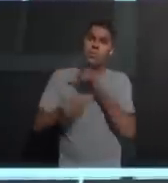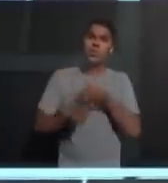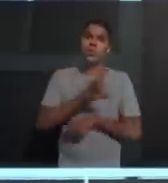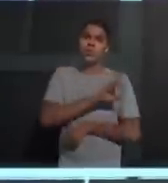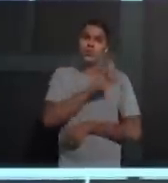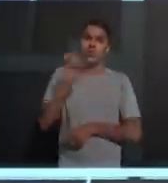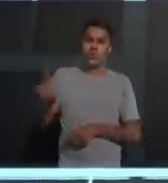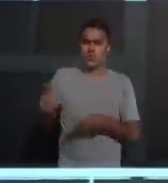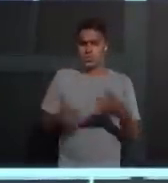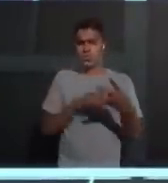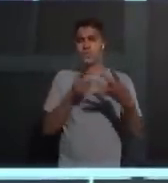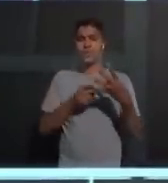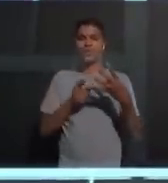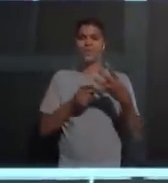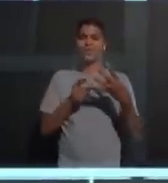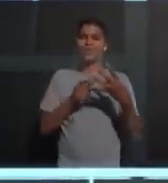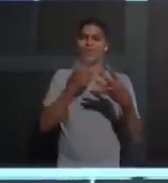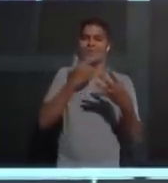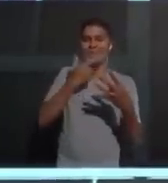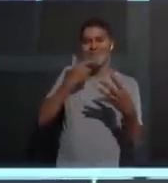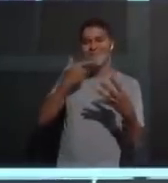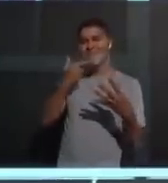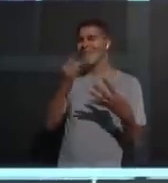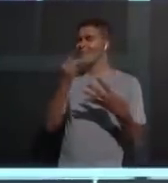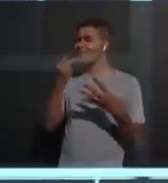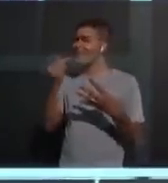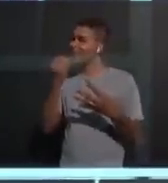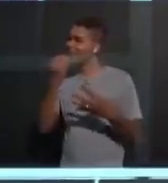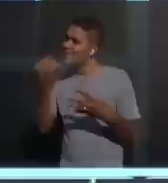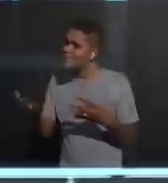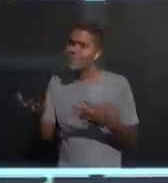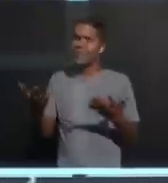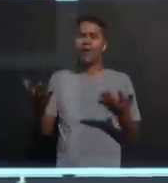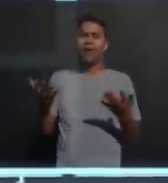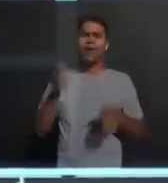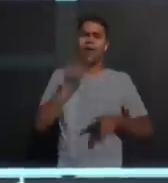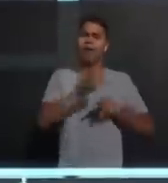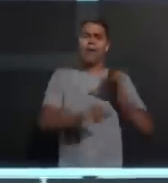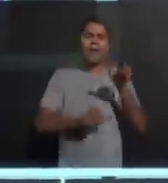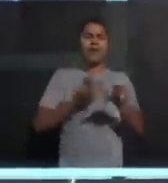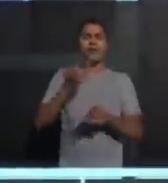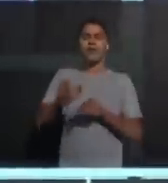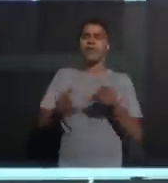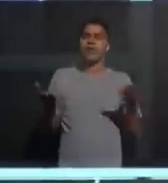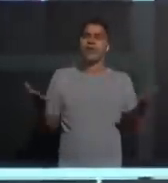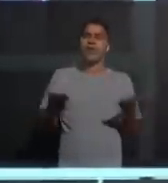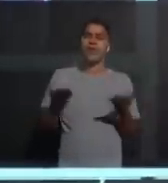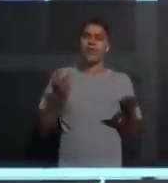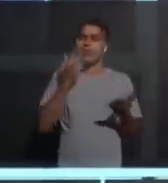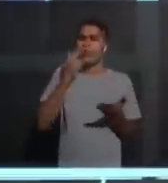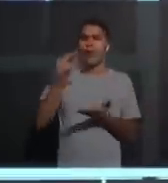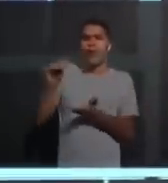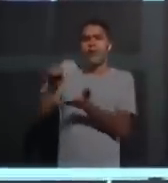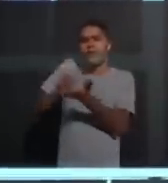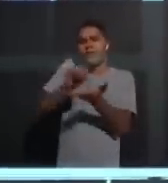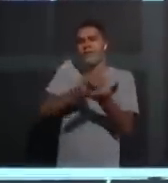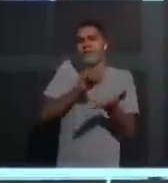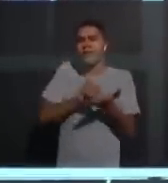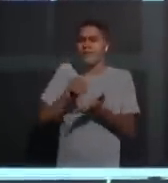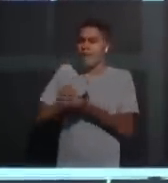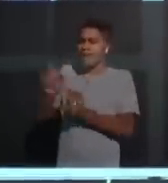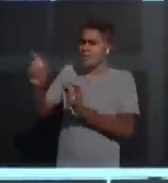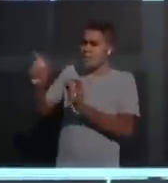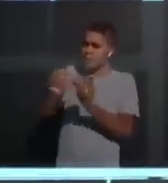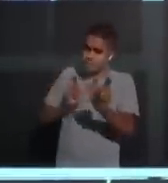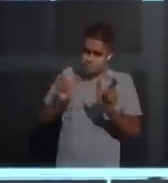quarta coisa dar um sorriso um elogio as pessoas estão muito carente de palavras